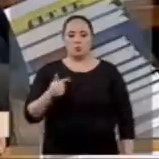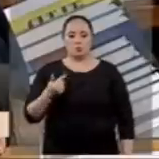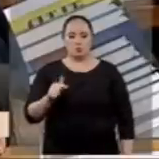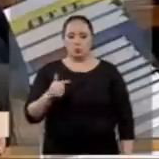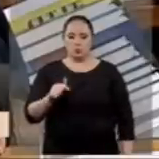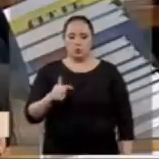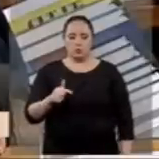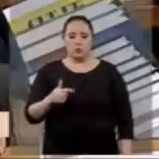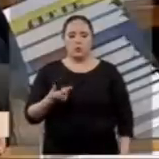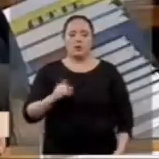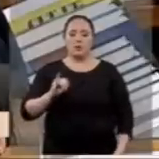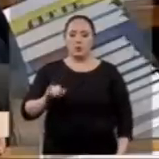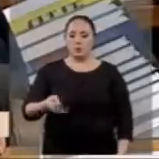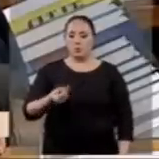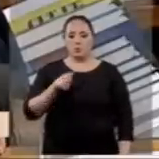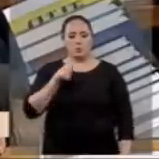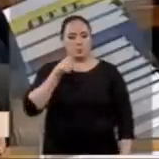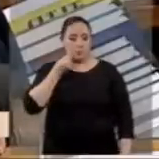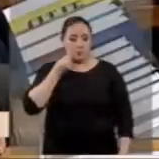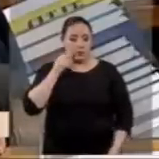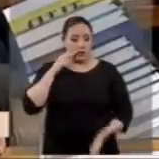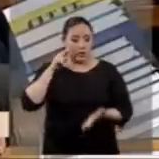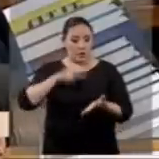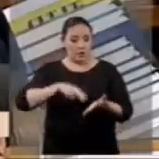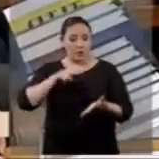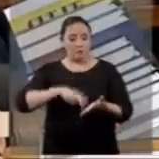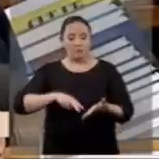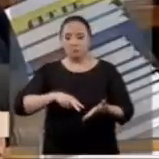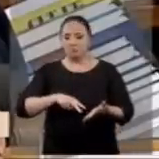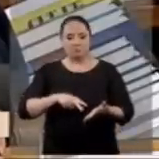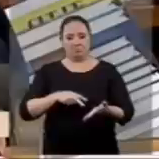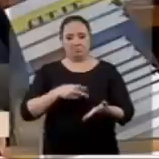tive oportunidade de ler, né,